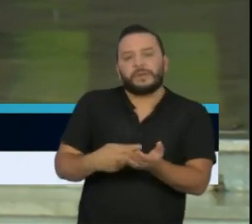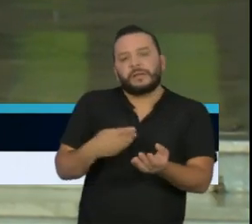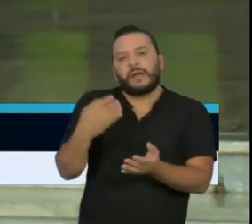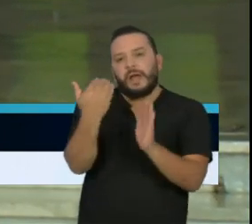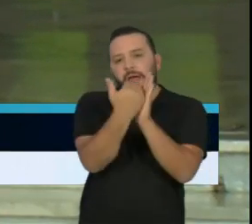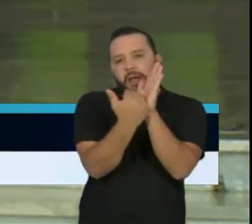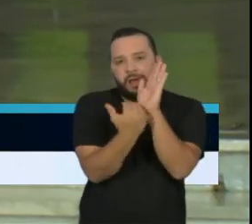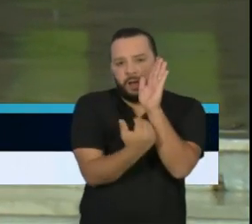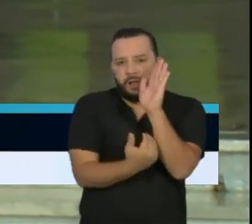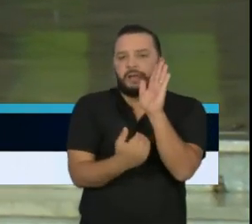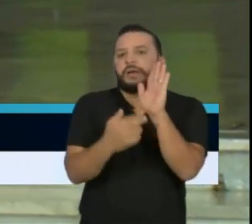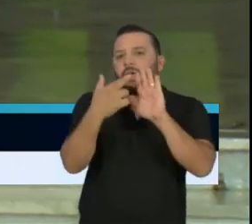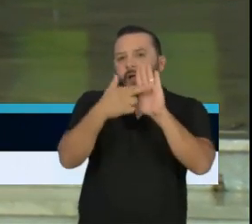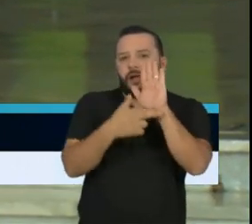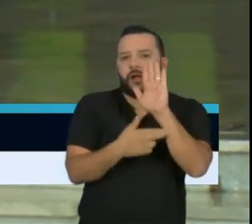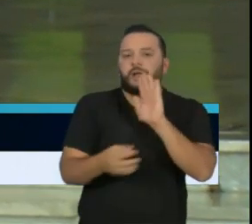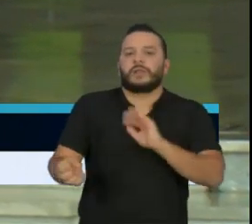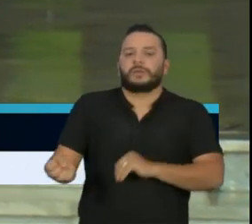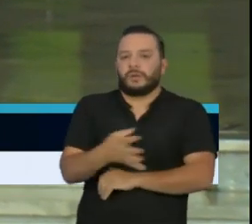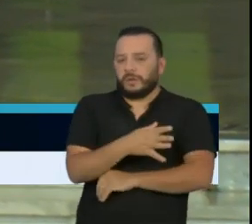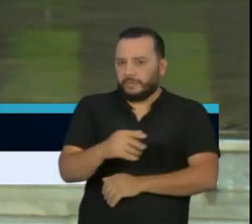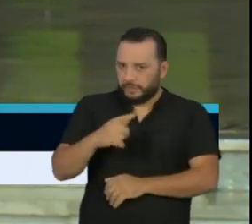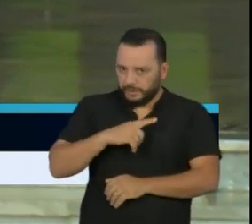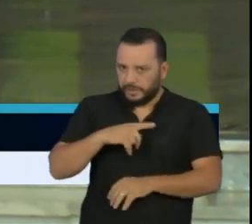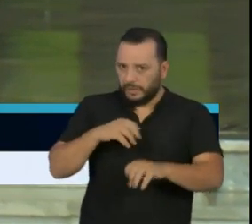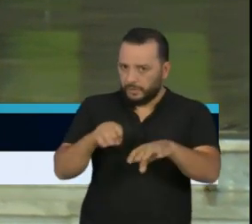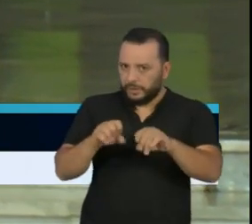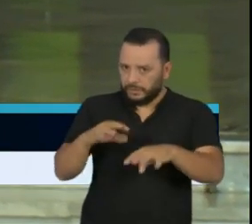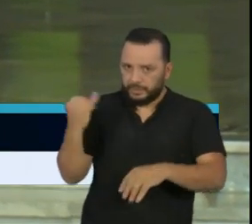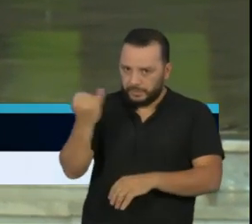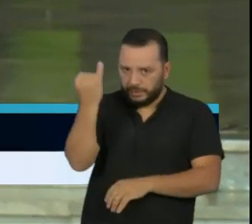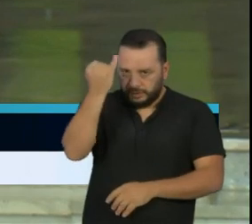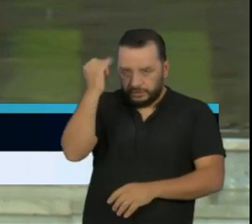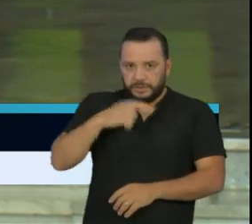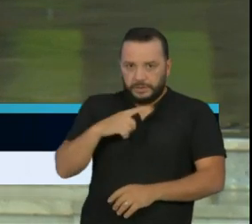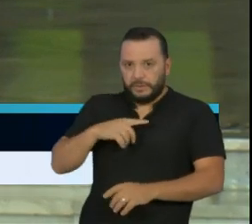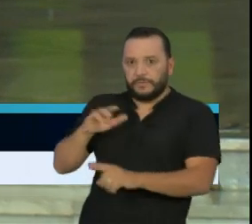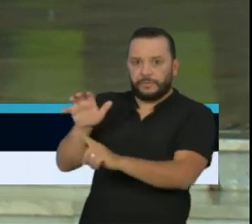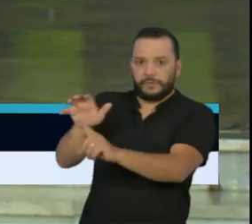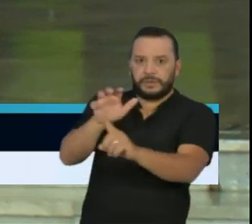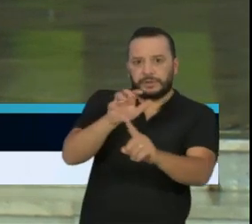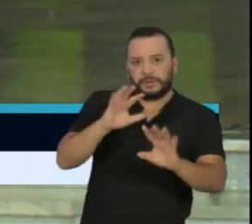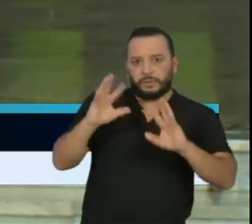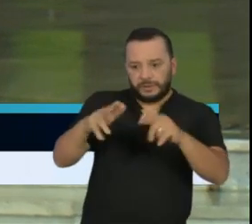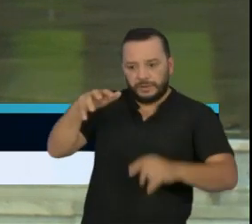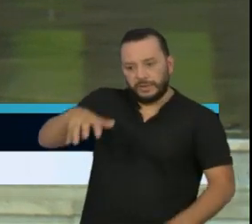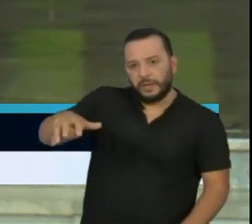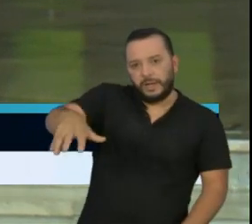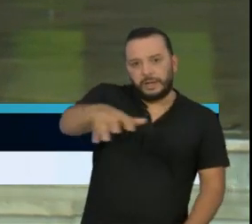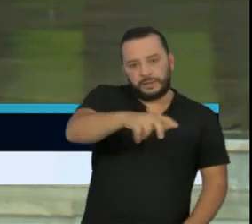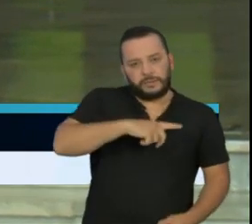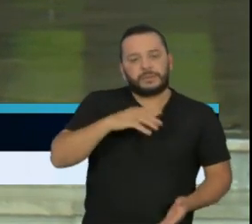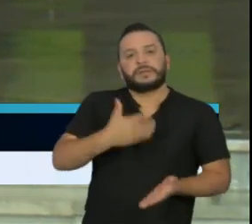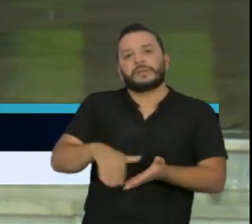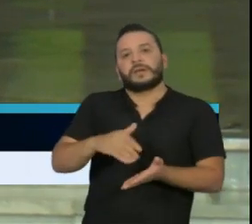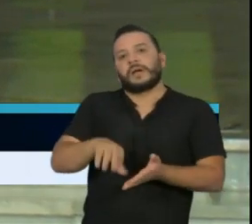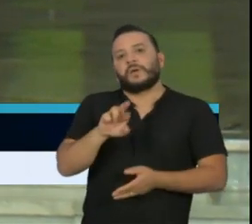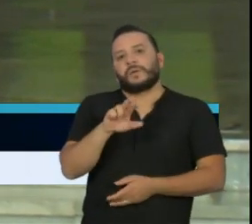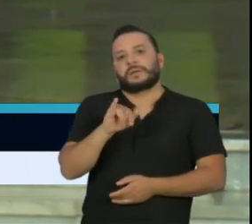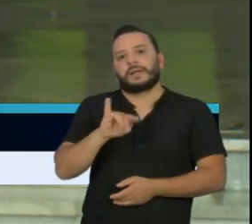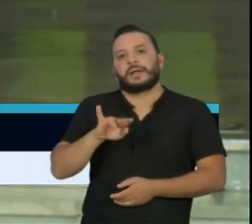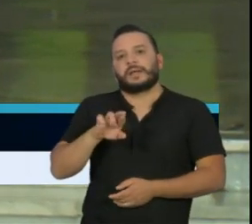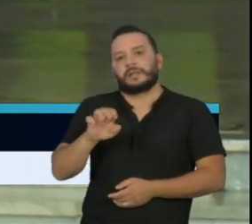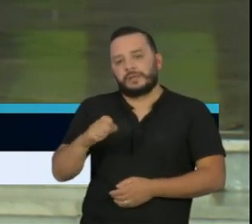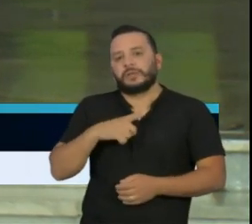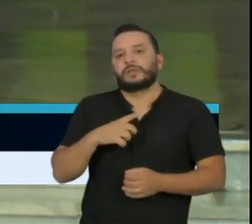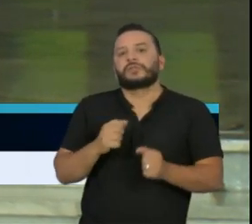educação é um capítulo muito importante, transversal, que impacta todos os setores, né? E o secretário Roscielli, junto com as entidades